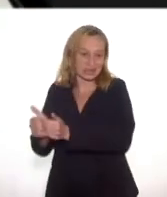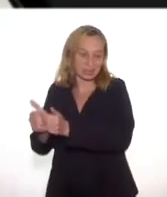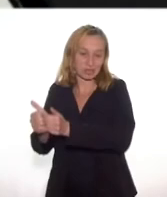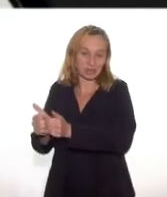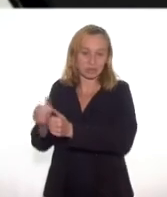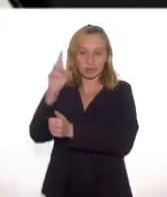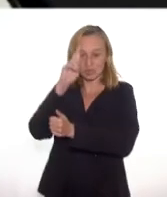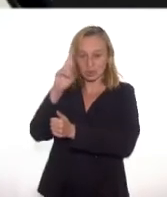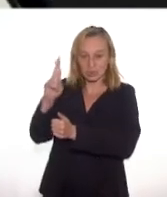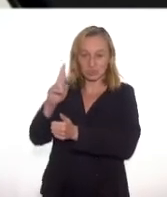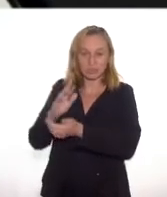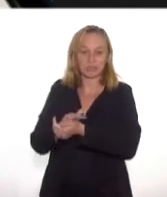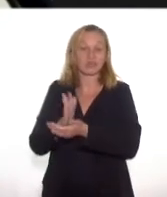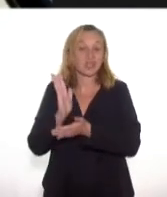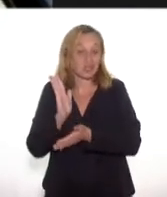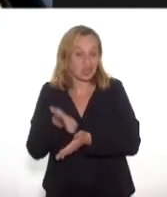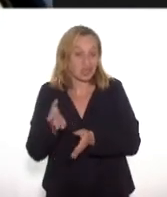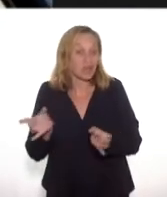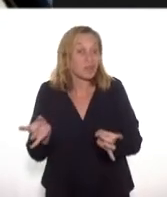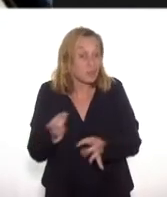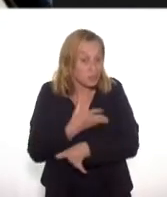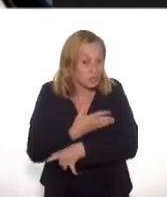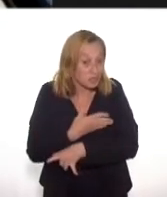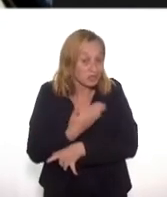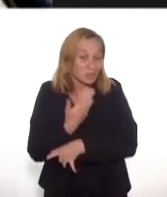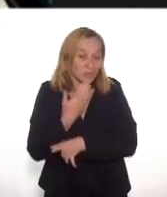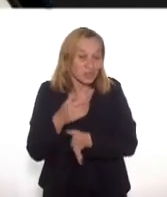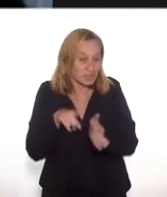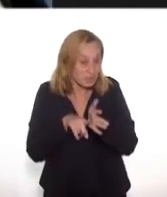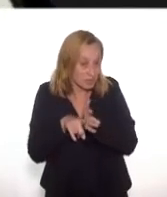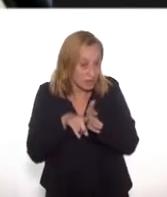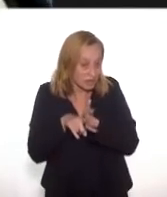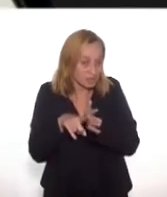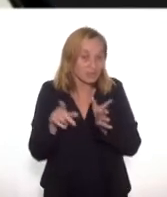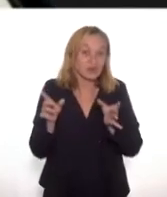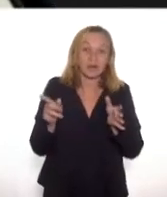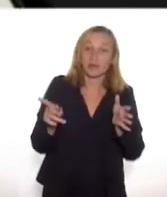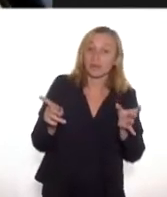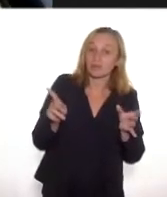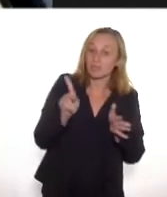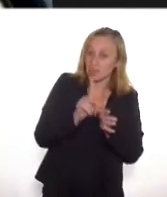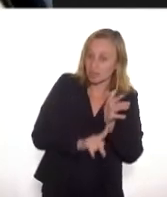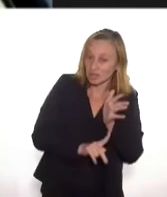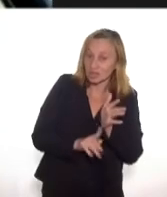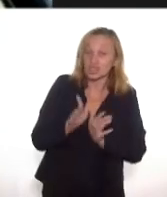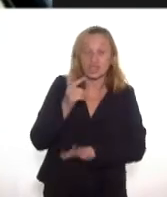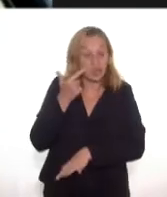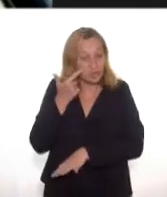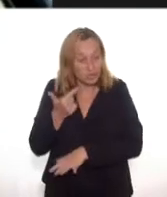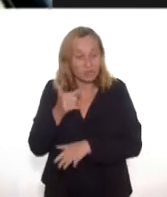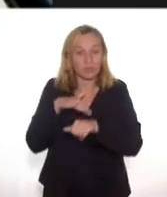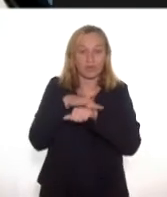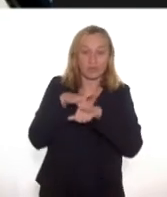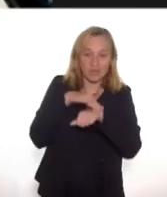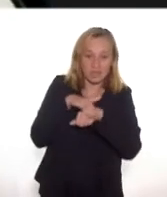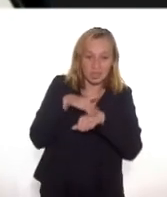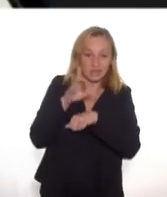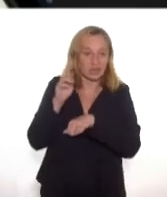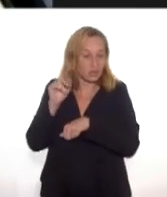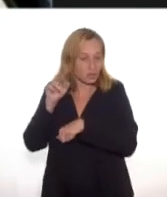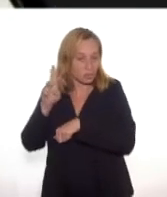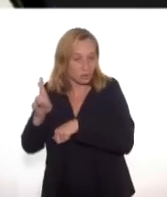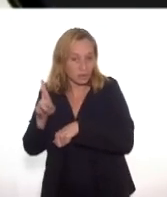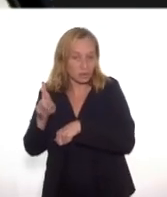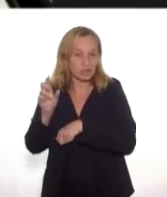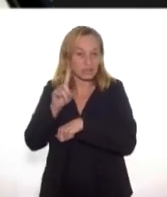senhor. Eu já estava pronto, inclusive, para pedir verificação ao projeto. Eu já havia conversado com a reitora Denise e ela